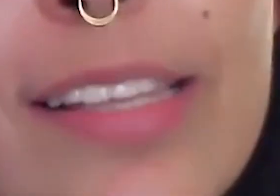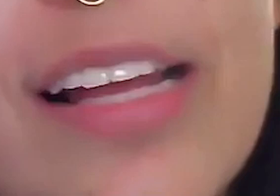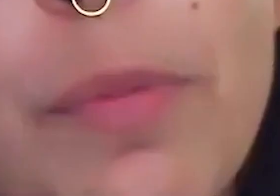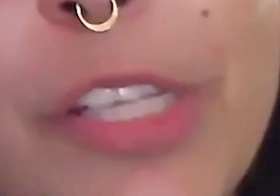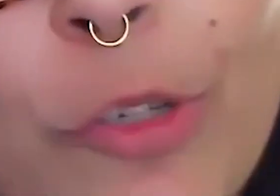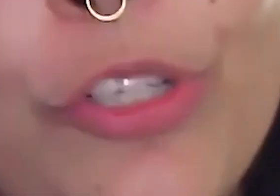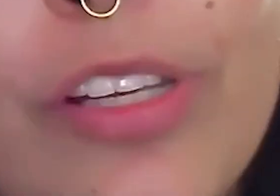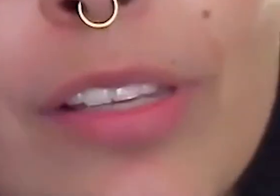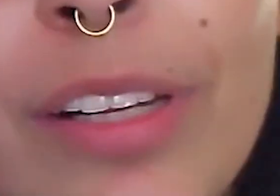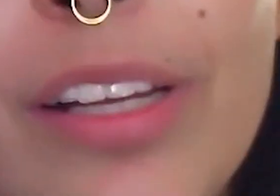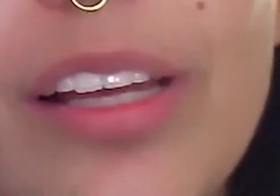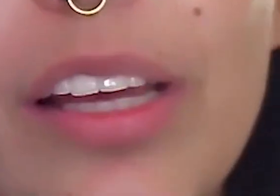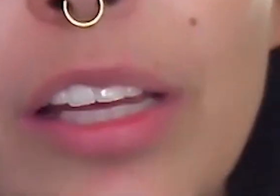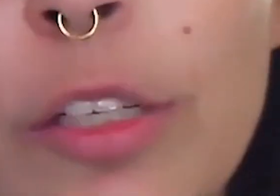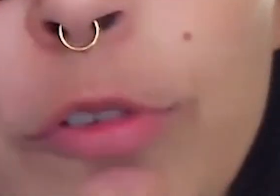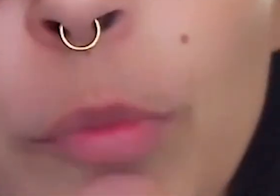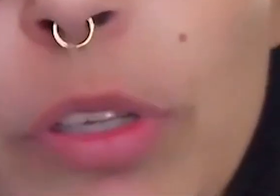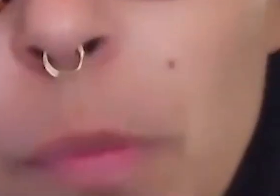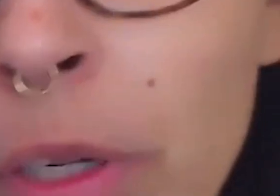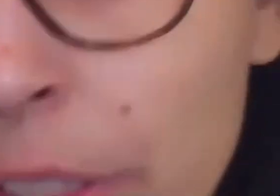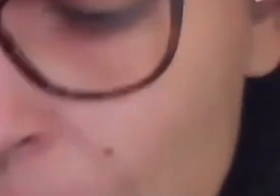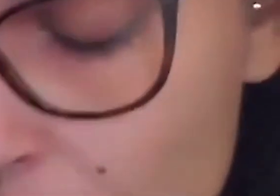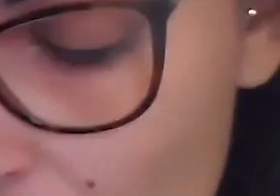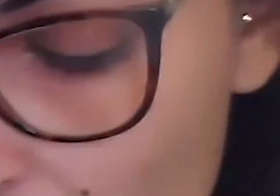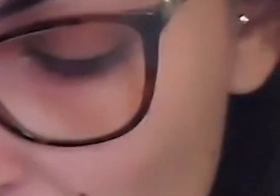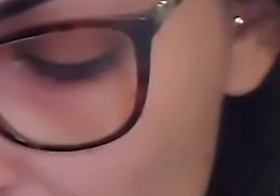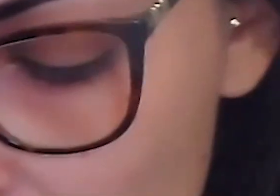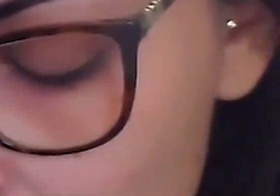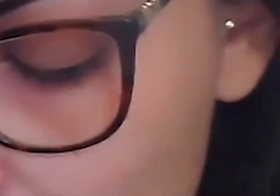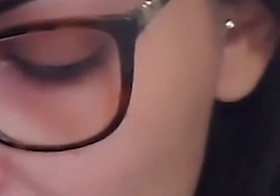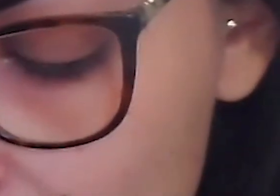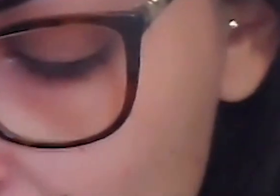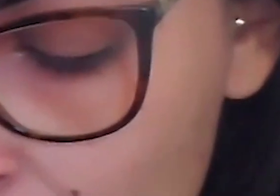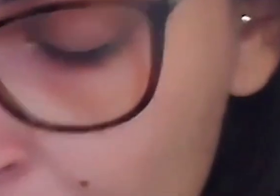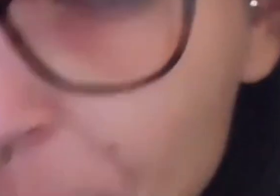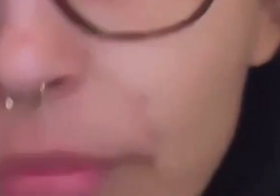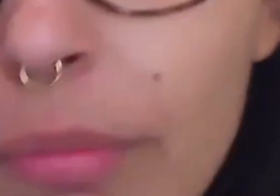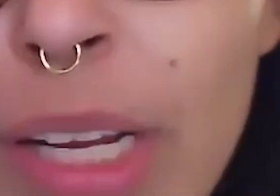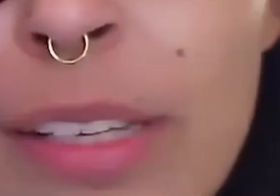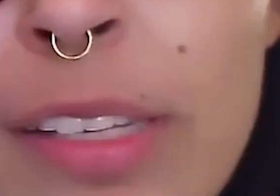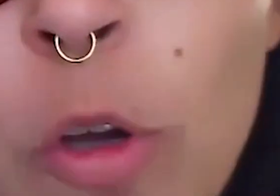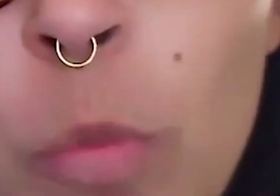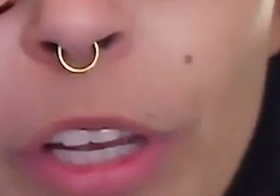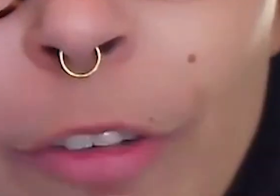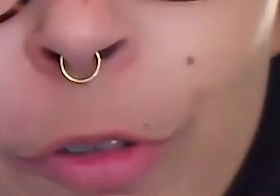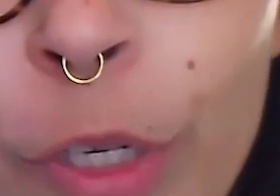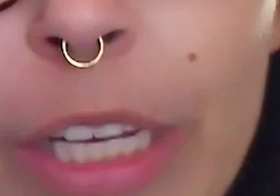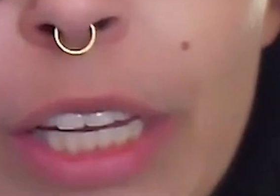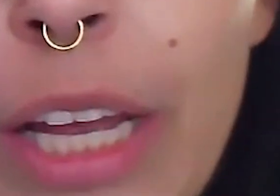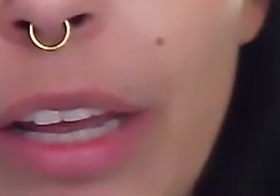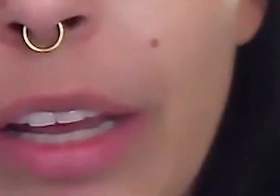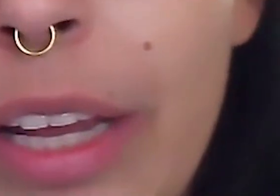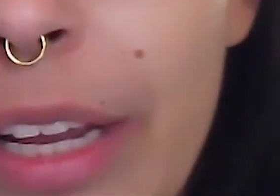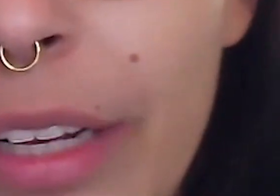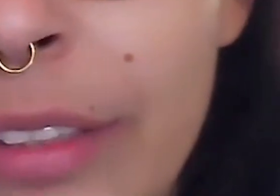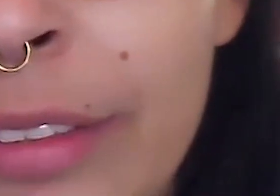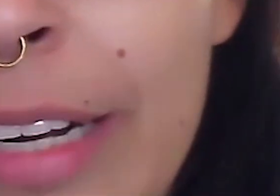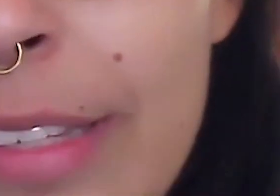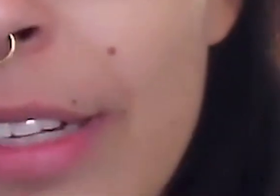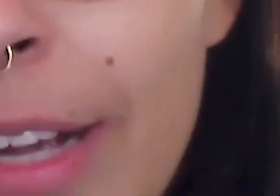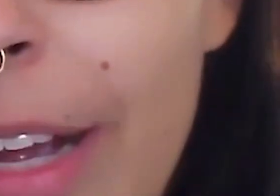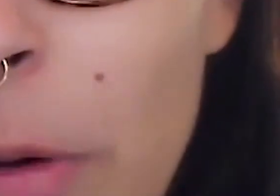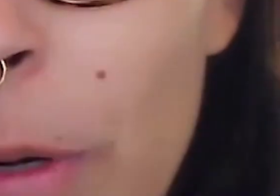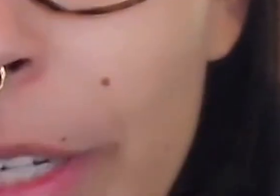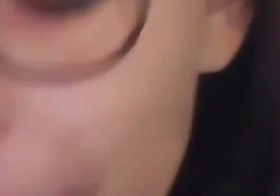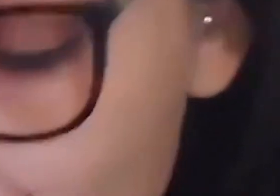traz necessariamente a justiça né então foi muito importante essa fala dela assim como é que foi eh